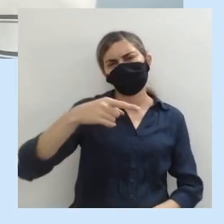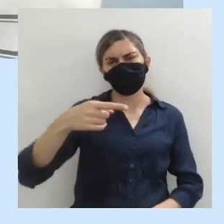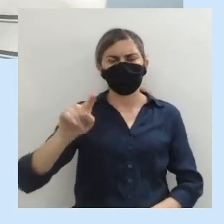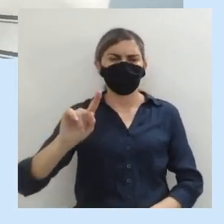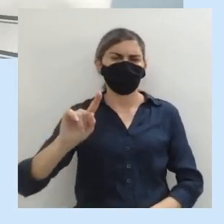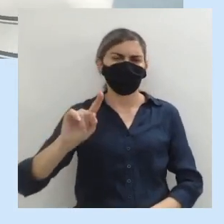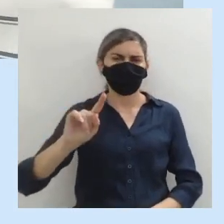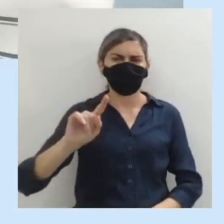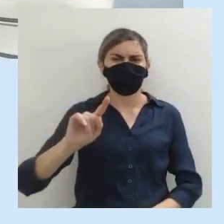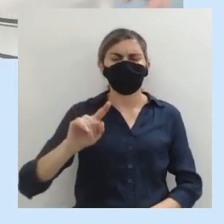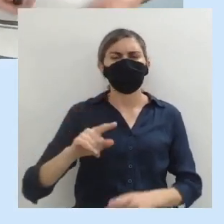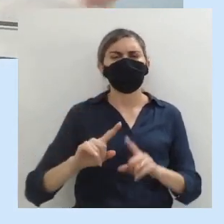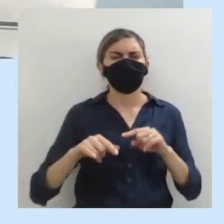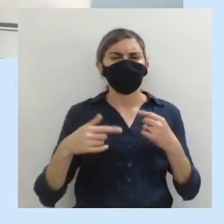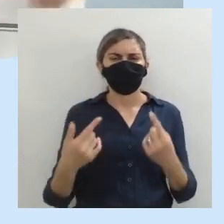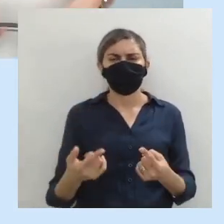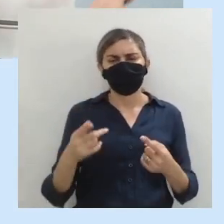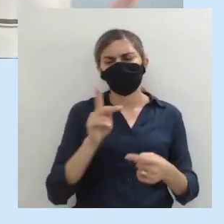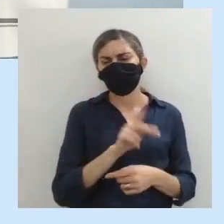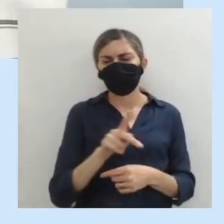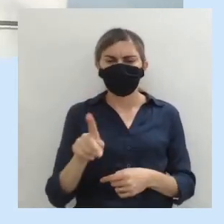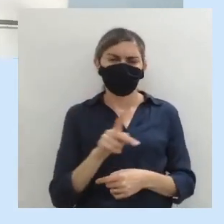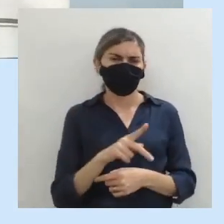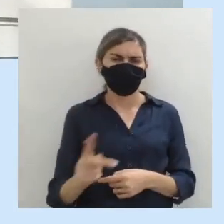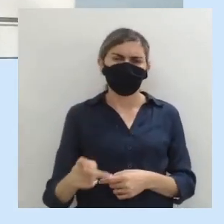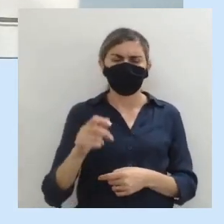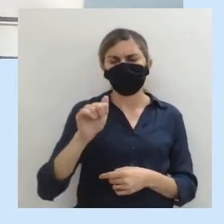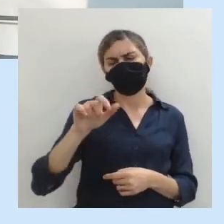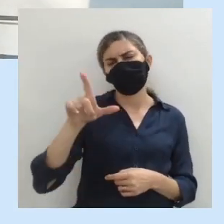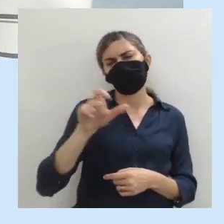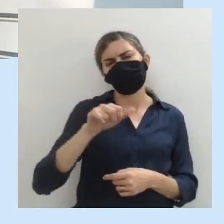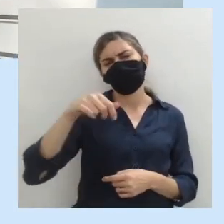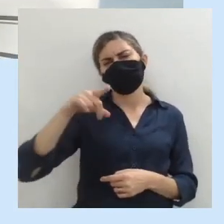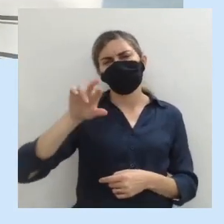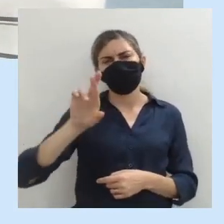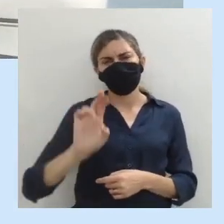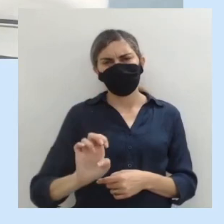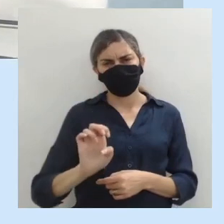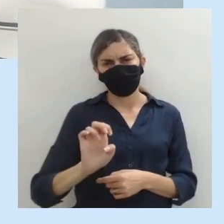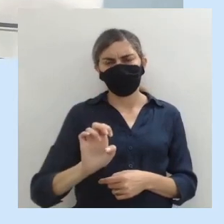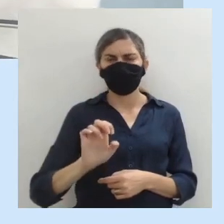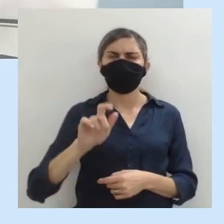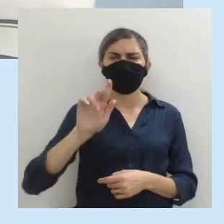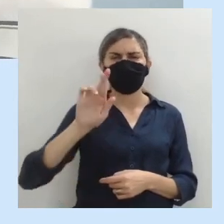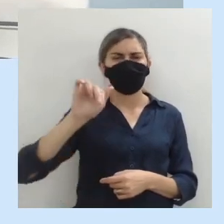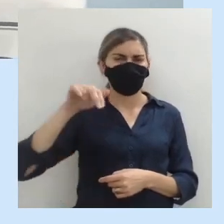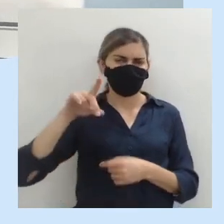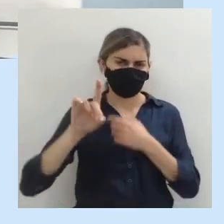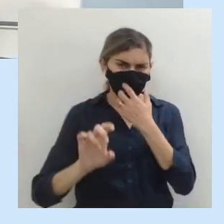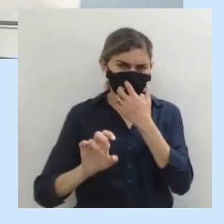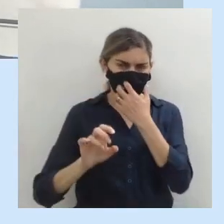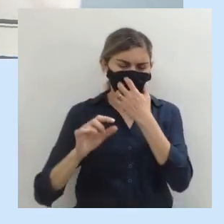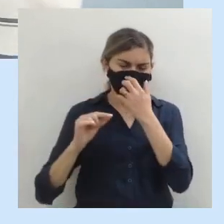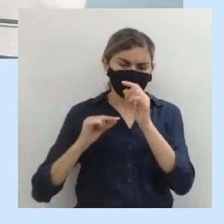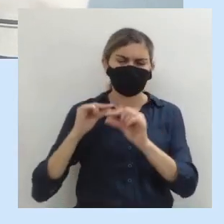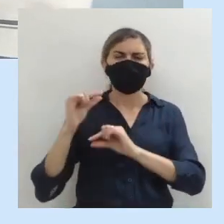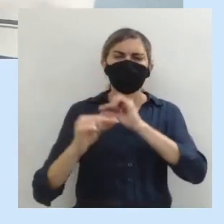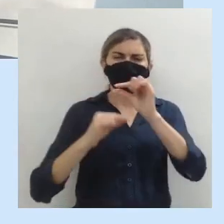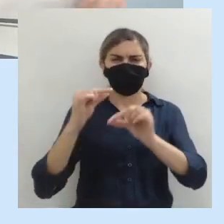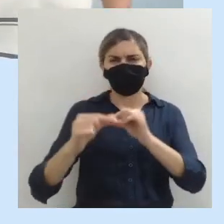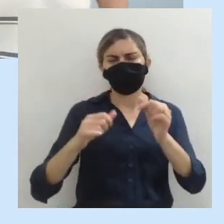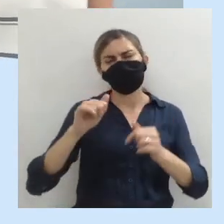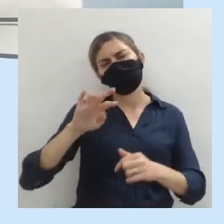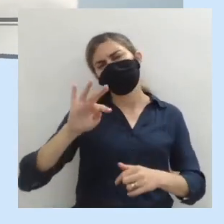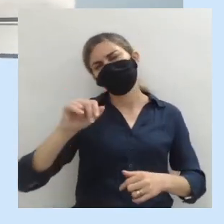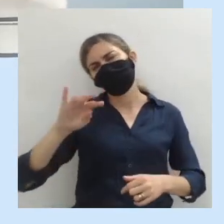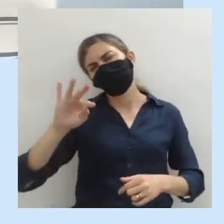aluno do filósofo Platão e professor de Alexandre Magno, Alexandre o Grande. Isso aí é um pouco sobre